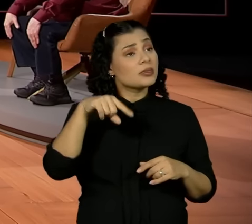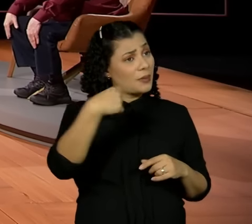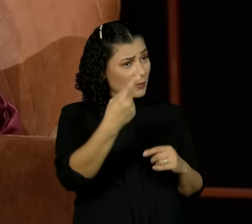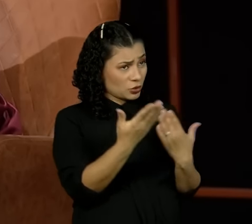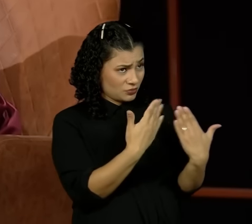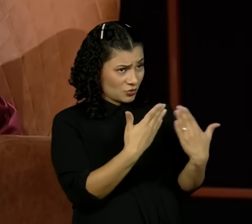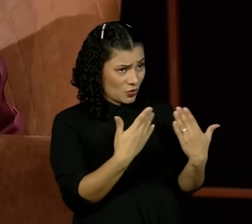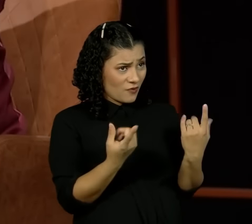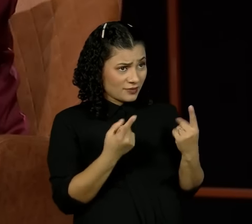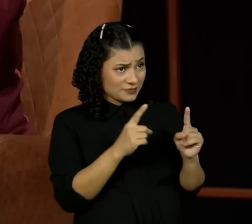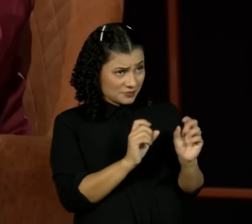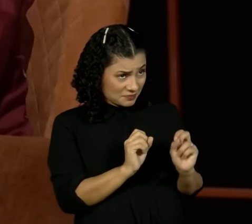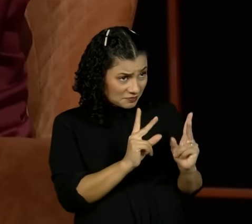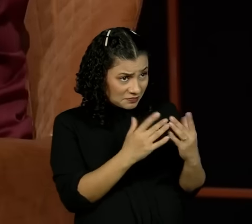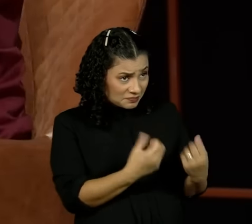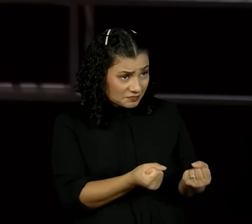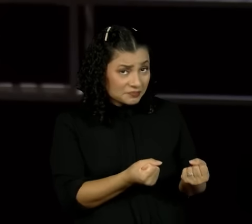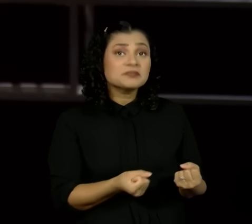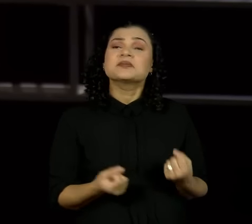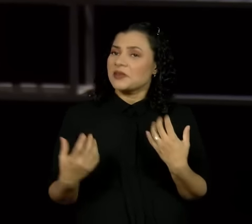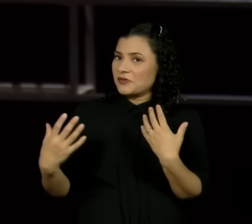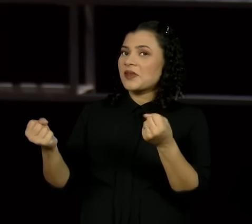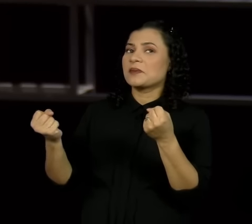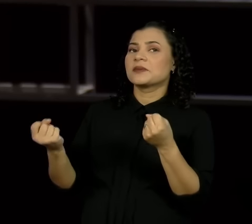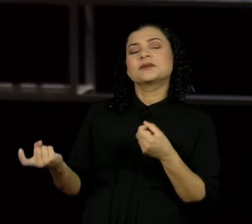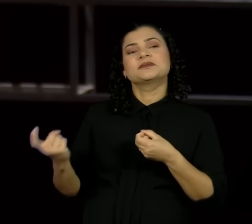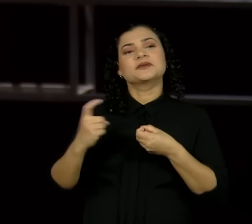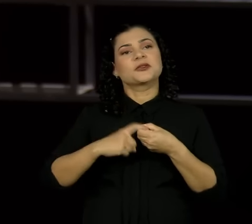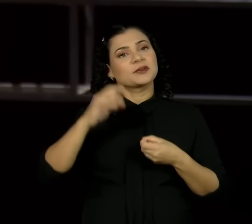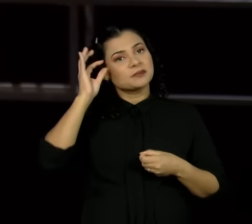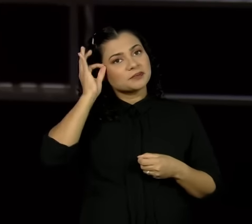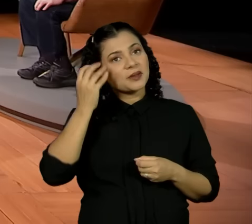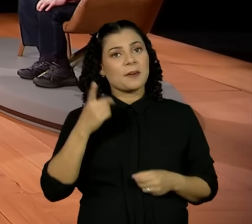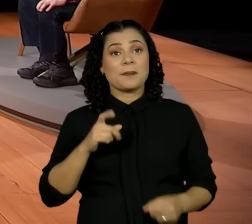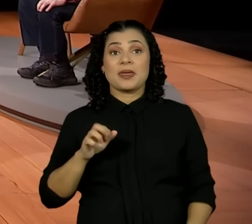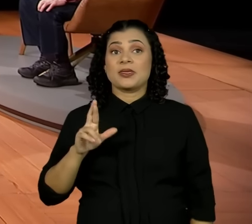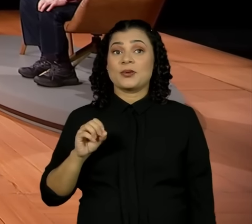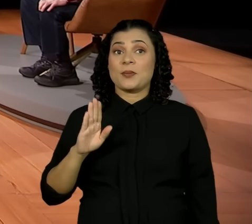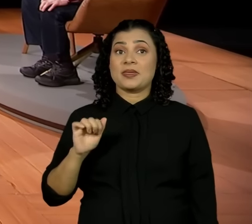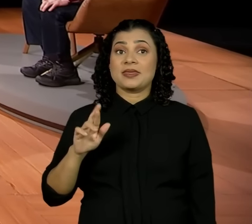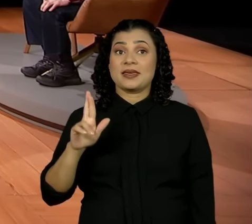bloco? Sim, vamos. Vamos. Voltamos já com Pedro Bandeira.